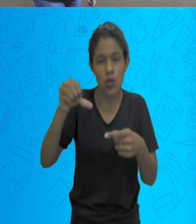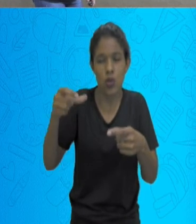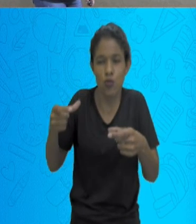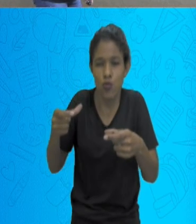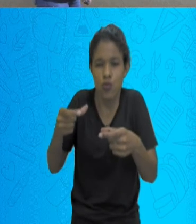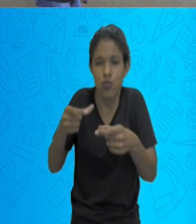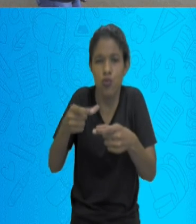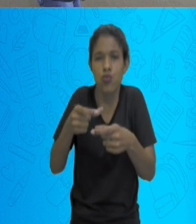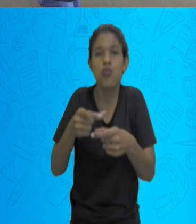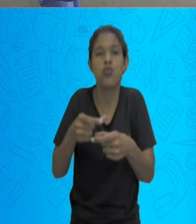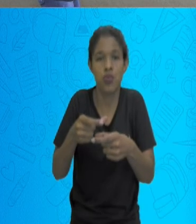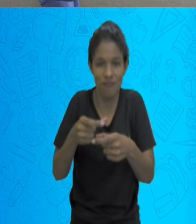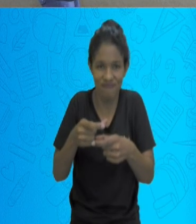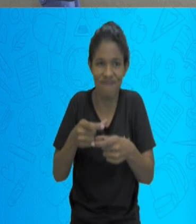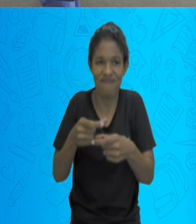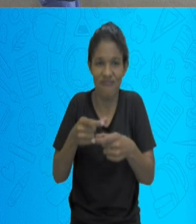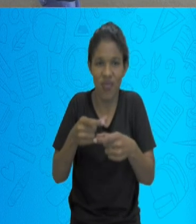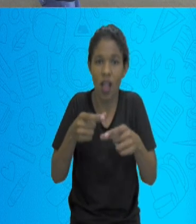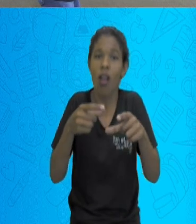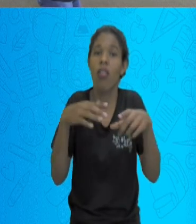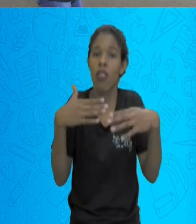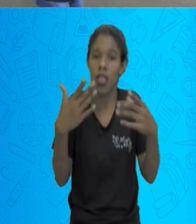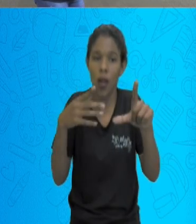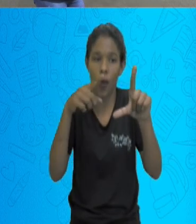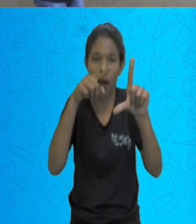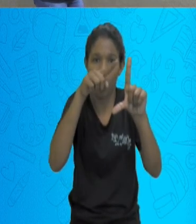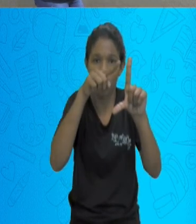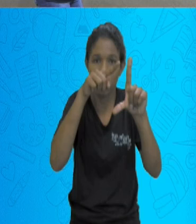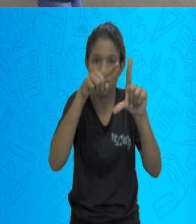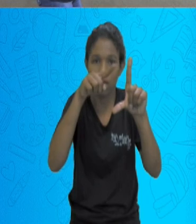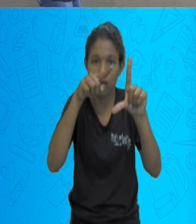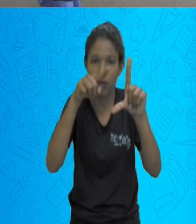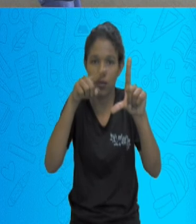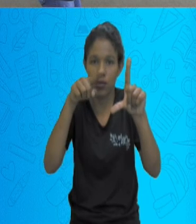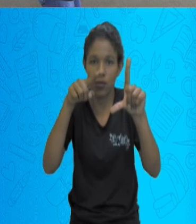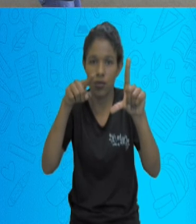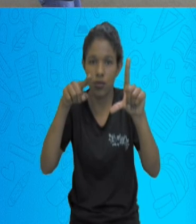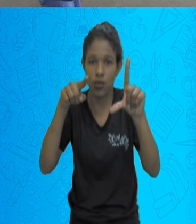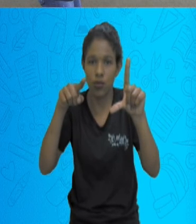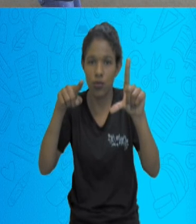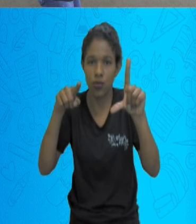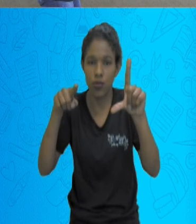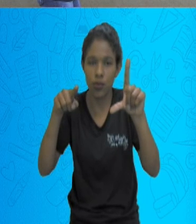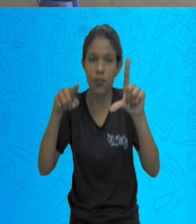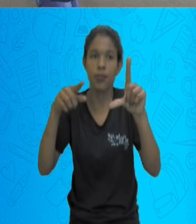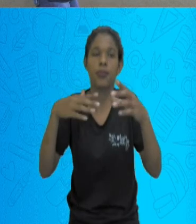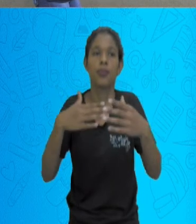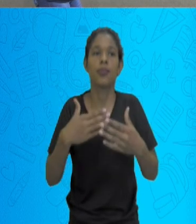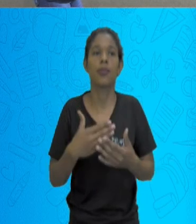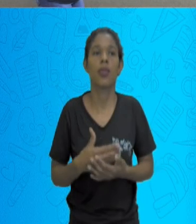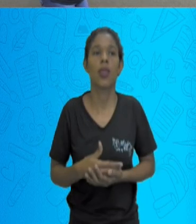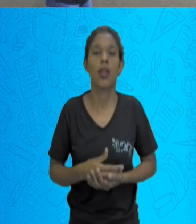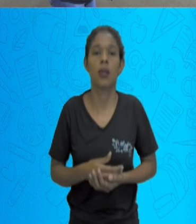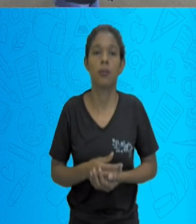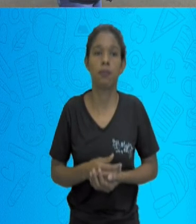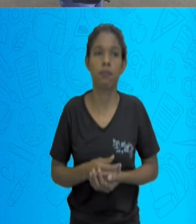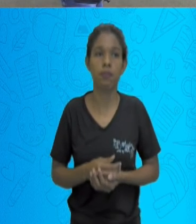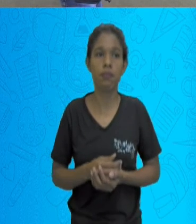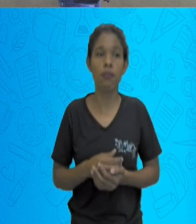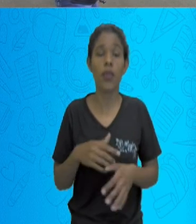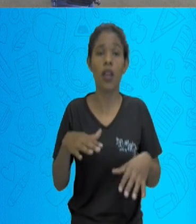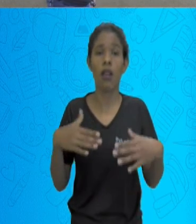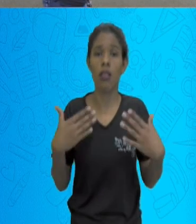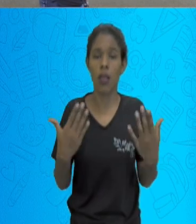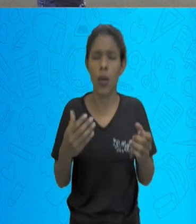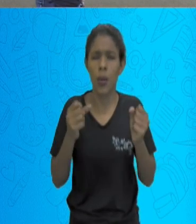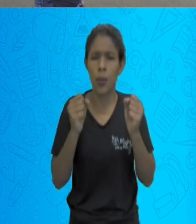a executar este programa, né, de análise de número de cáries dos alunos. Podemos dizer